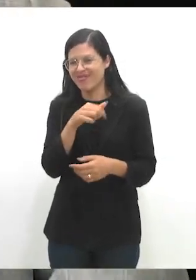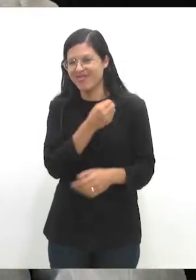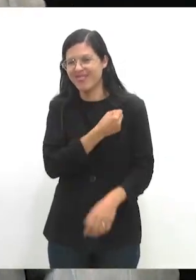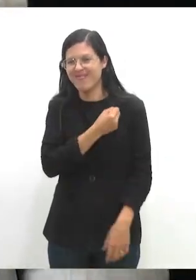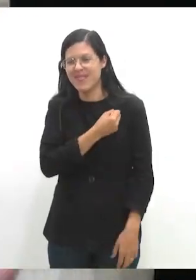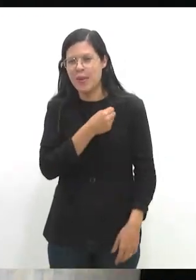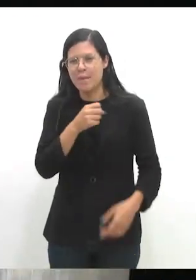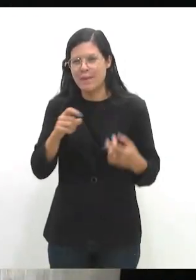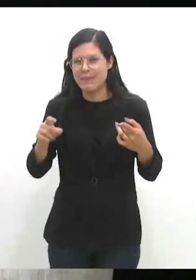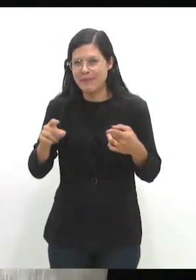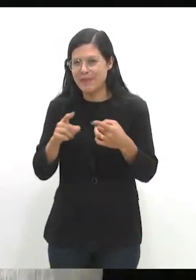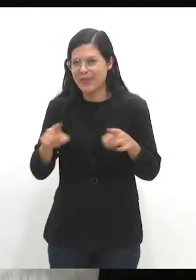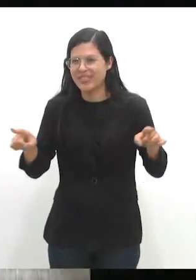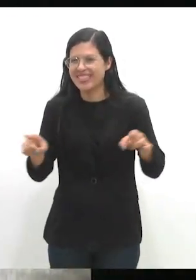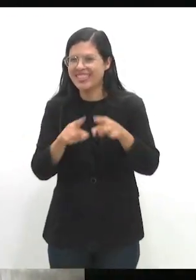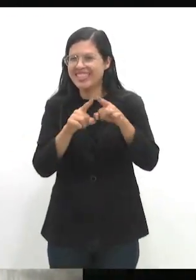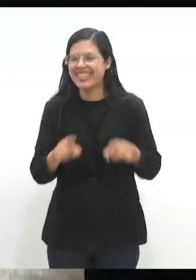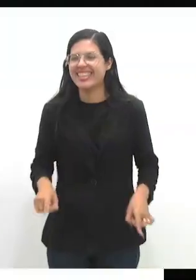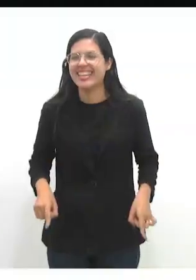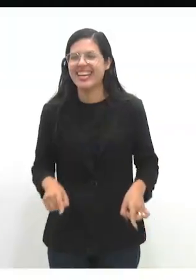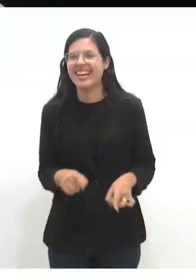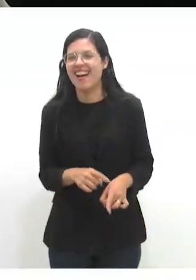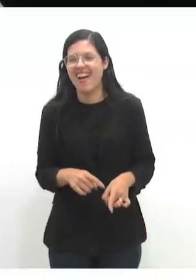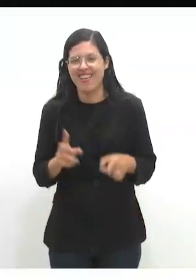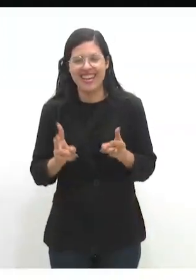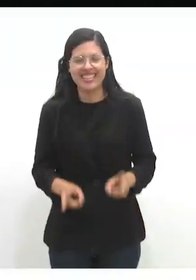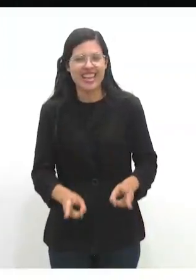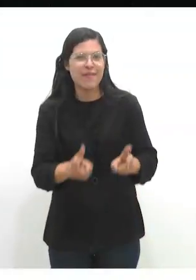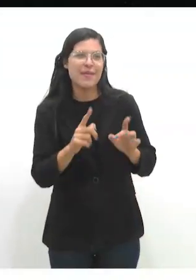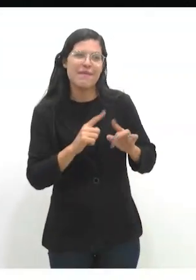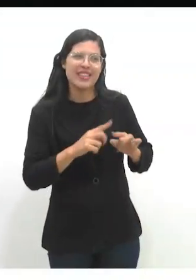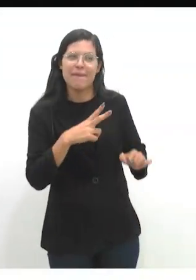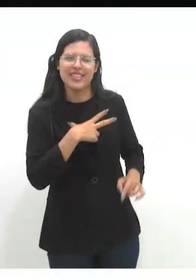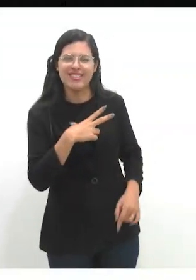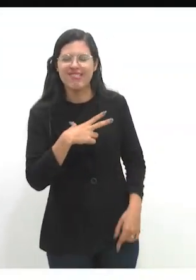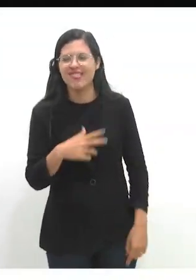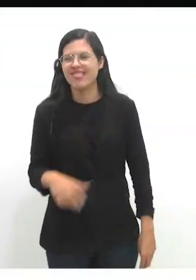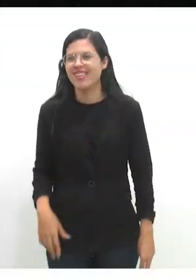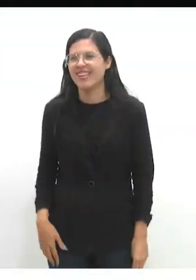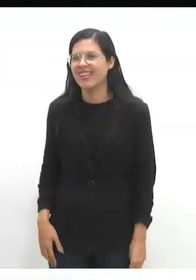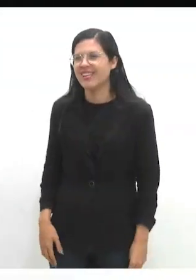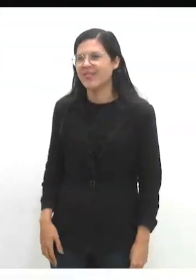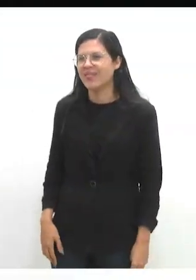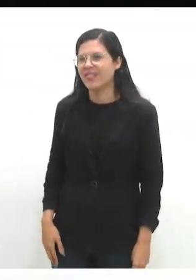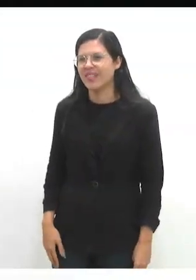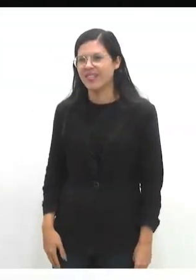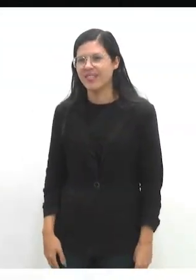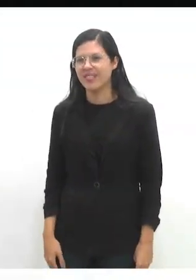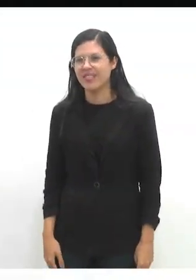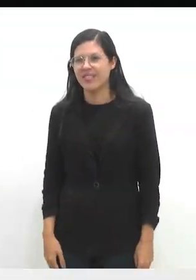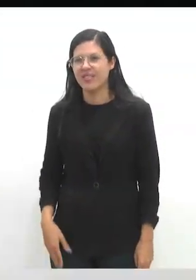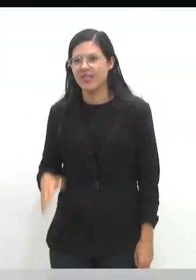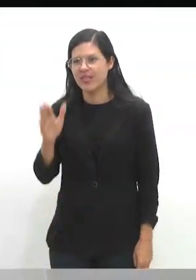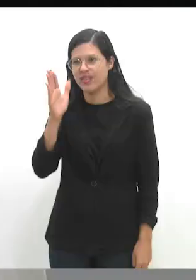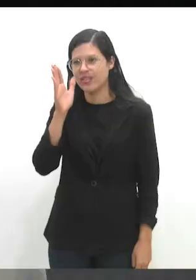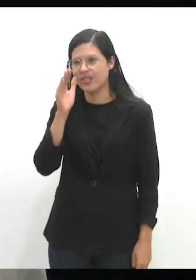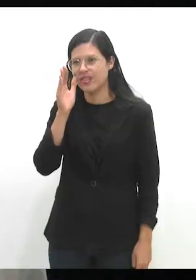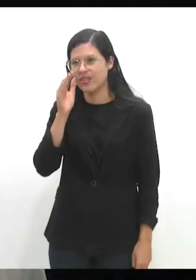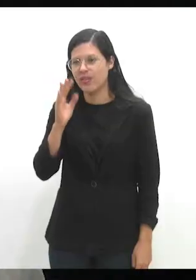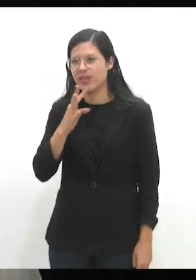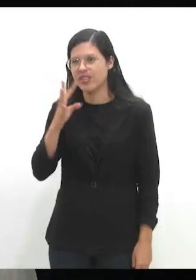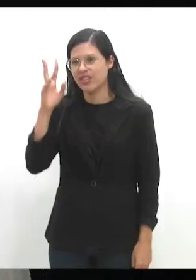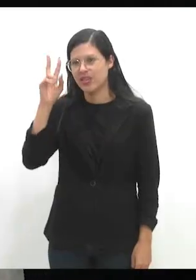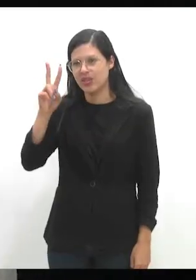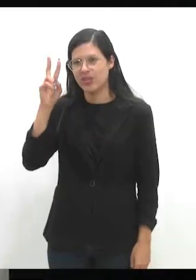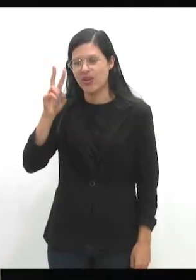inteiro. Mas essa é uma leitura muito particular. Você não pode indicar para todo mundo. Pois é, eu vou regir a Traviata, então fiquei muita curiosidade